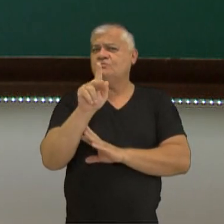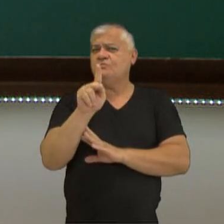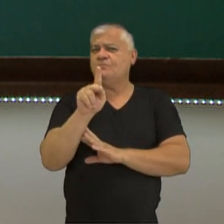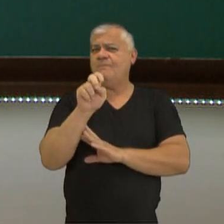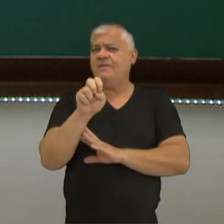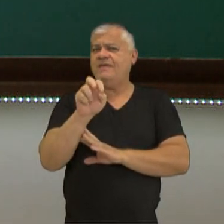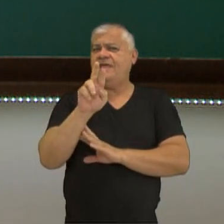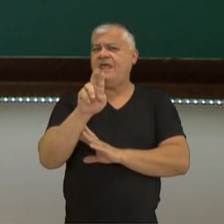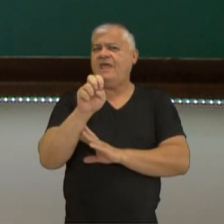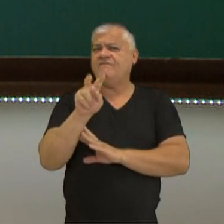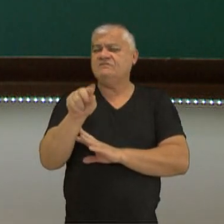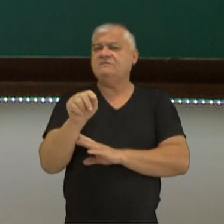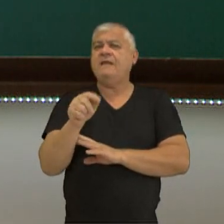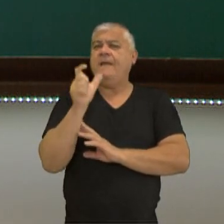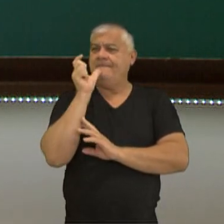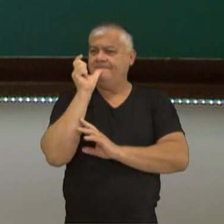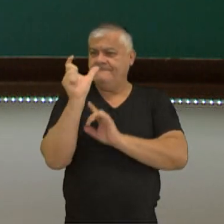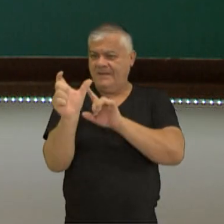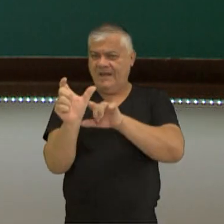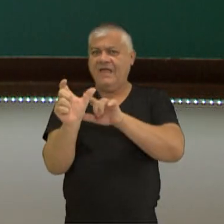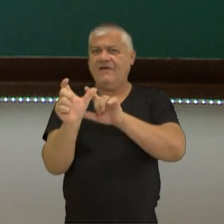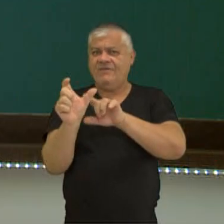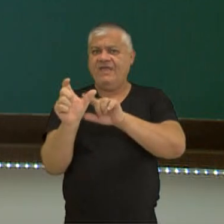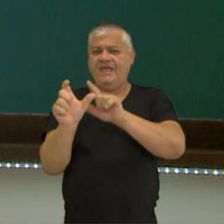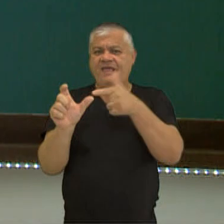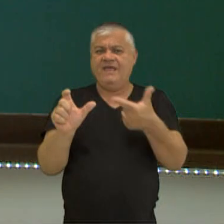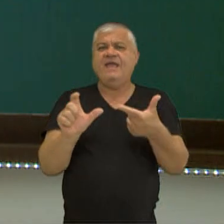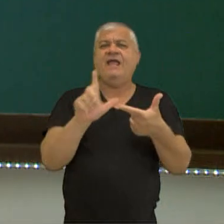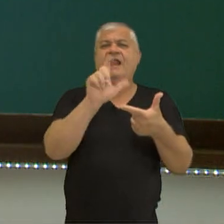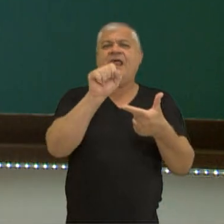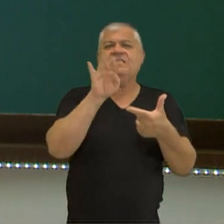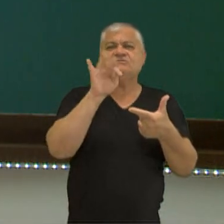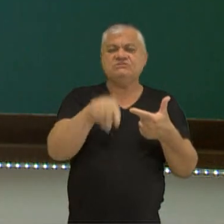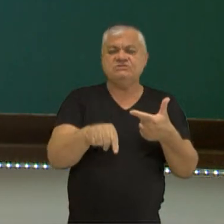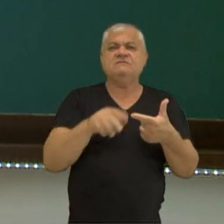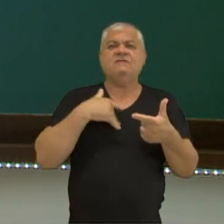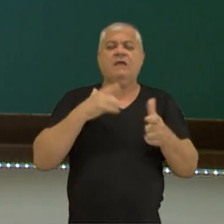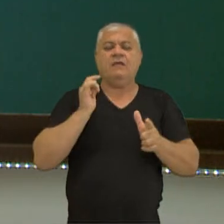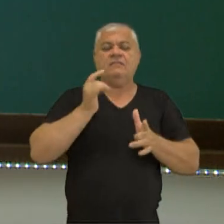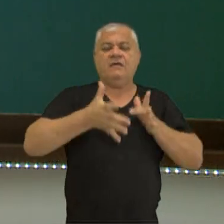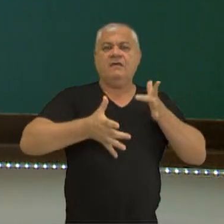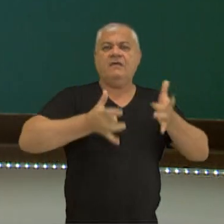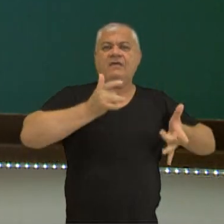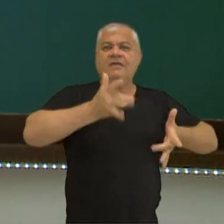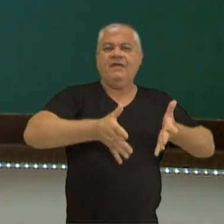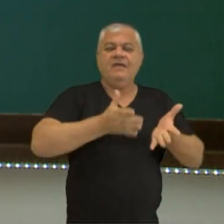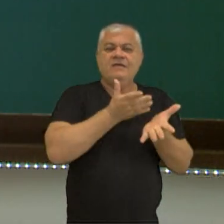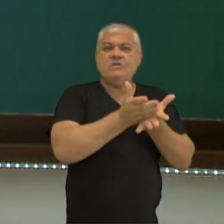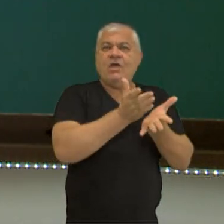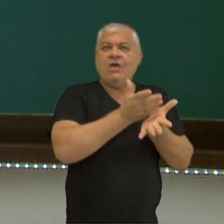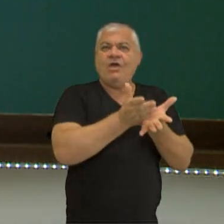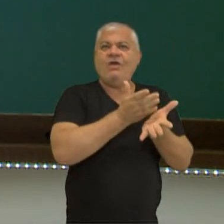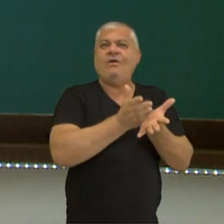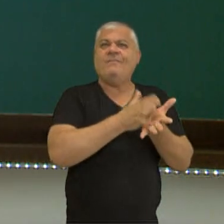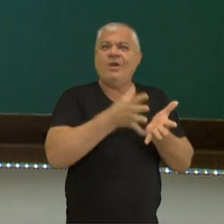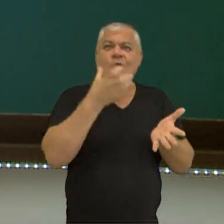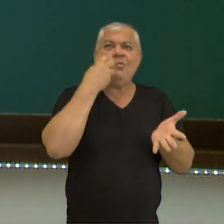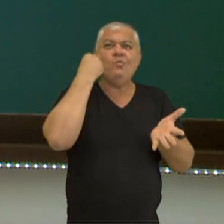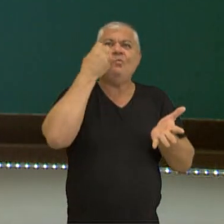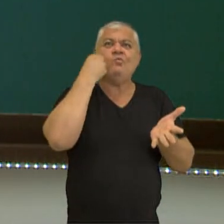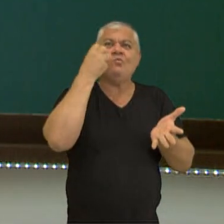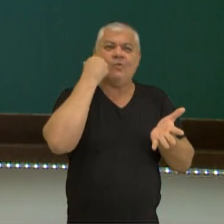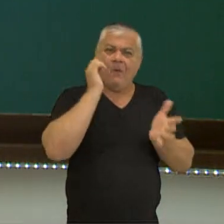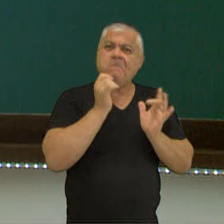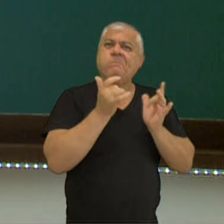de uma origem latina que quer dizer sobra, lucro, diferença, valor que está sobrando,